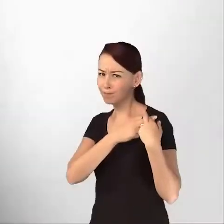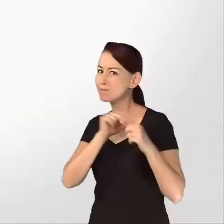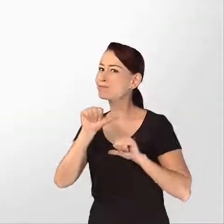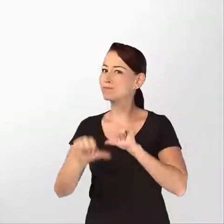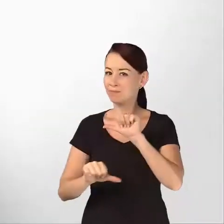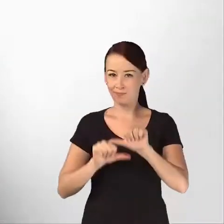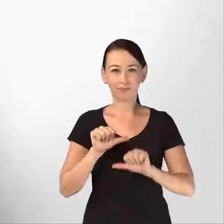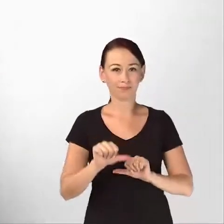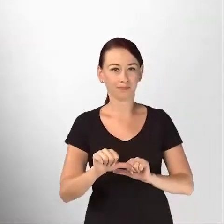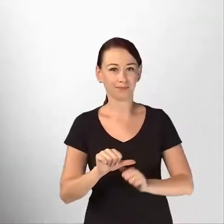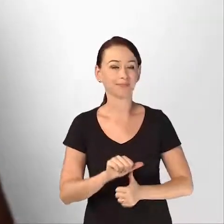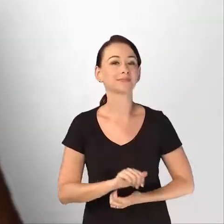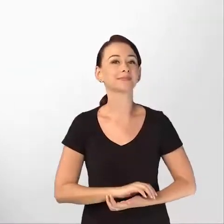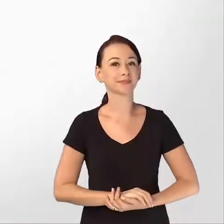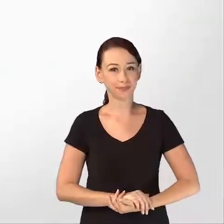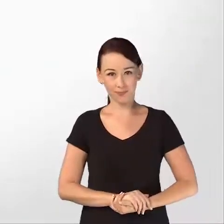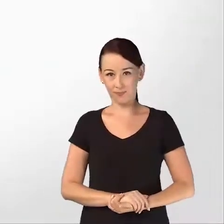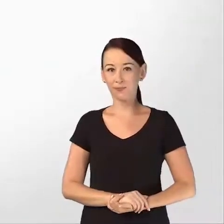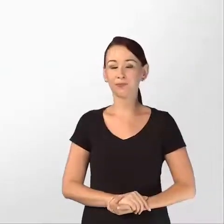transformadora.